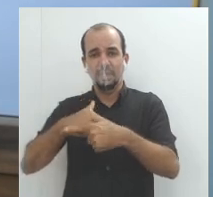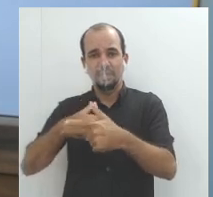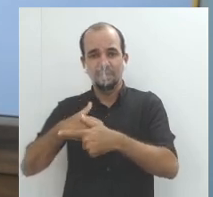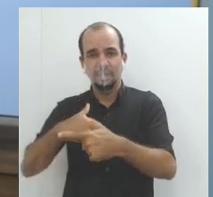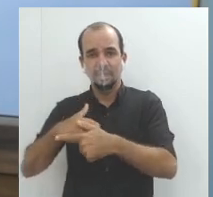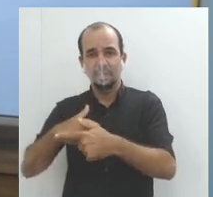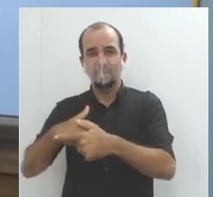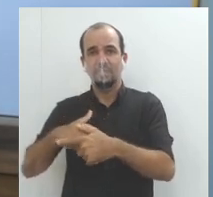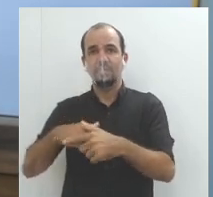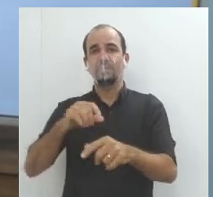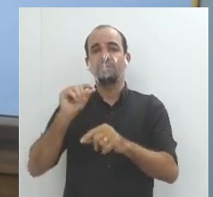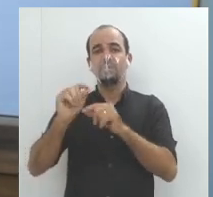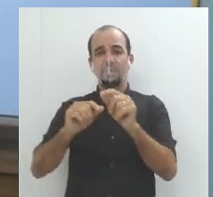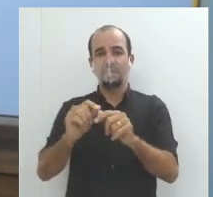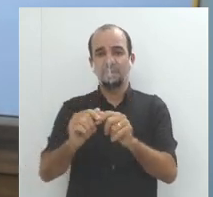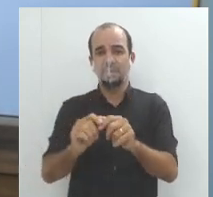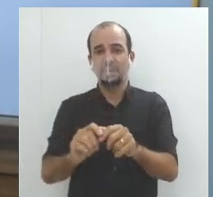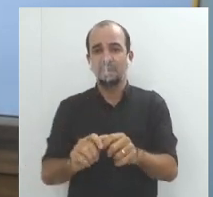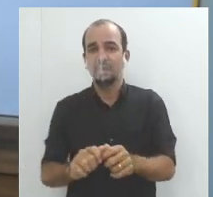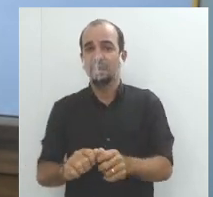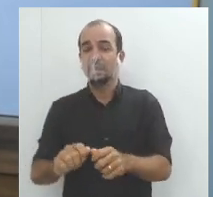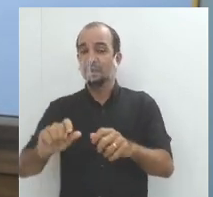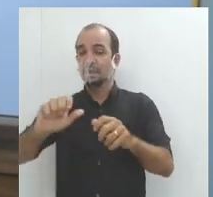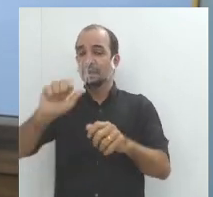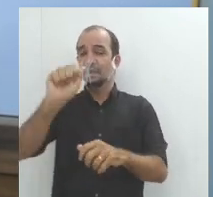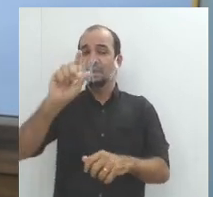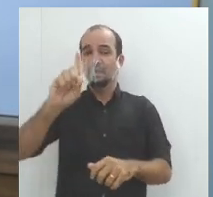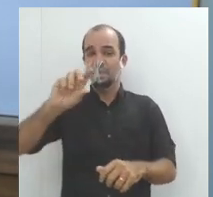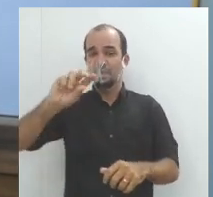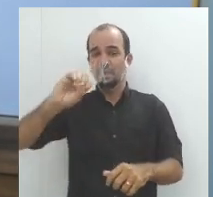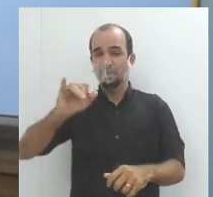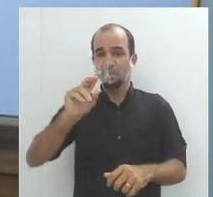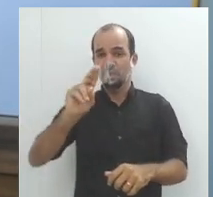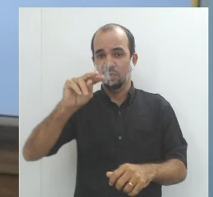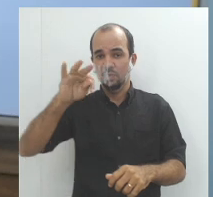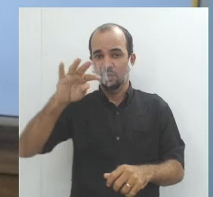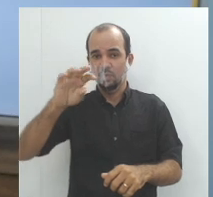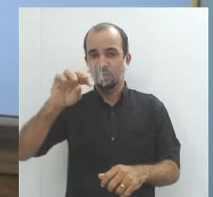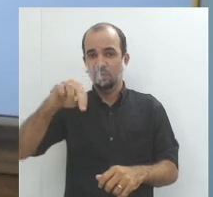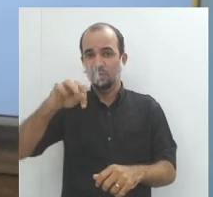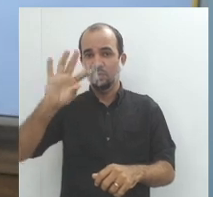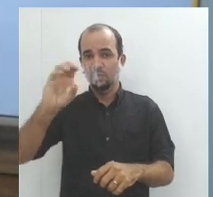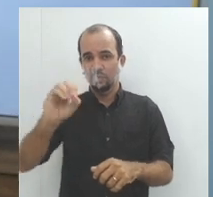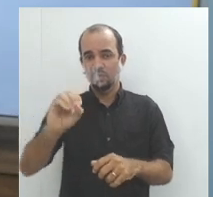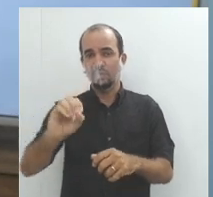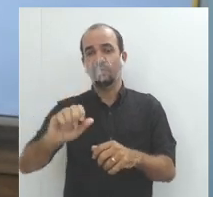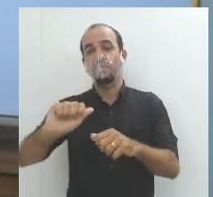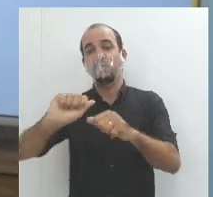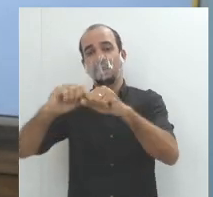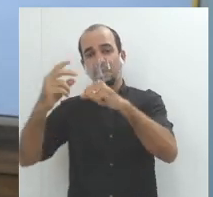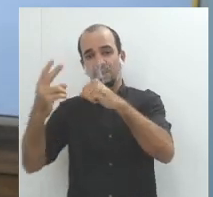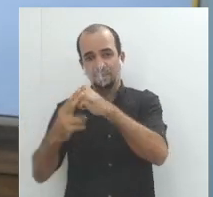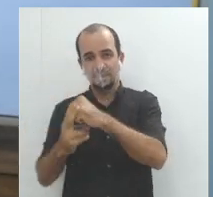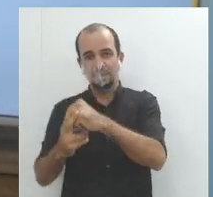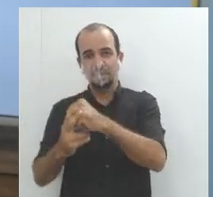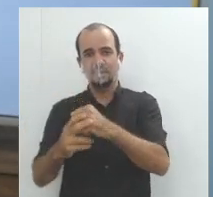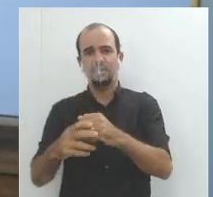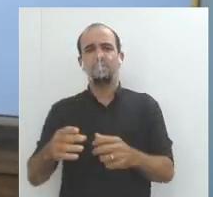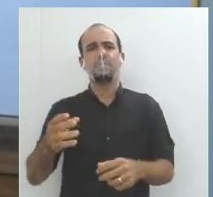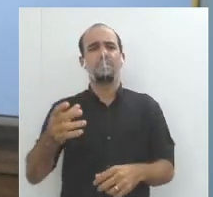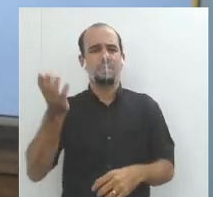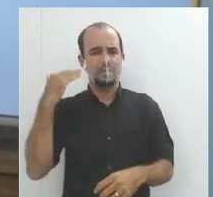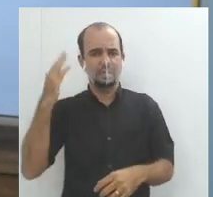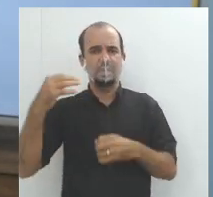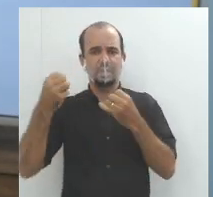adjunto adverbial. Você deve se lembrar lá no ensino fundamental que você viu esse conteúdo e o que foi